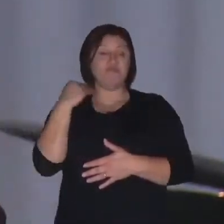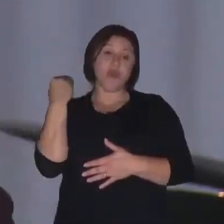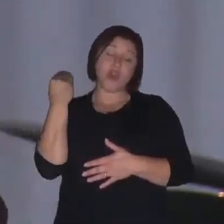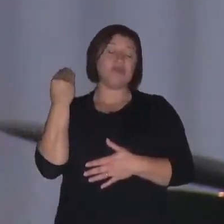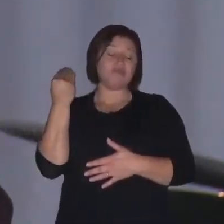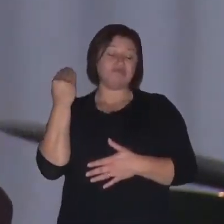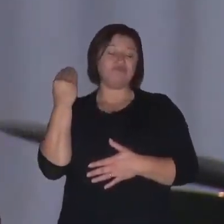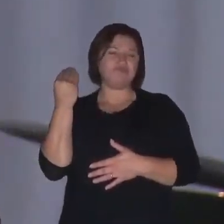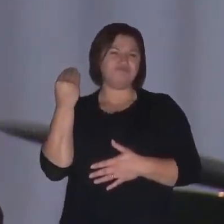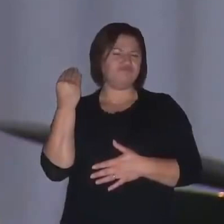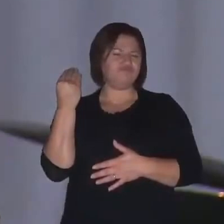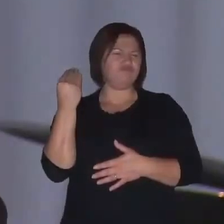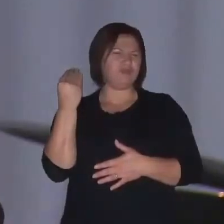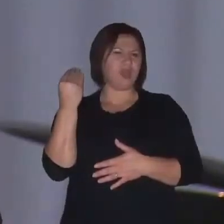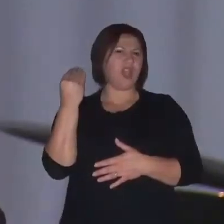outro nível.